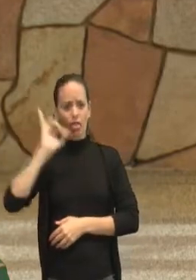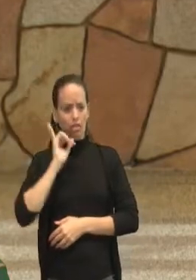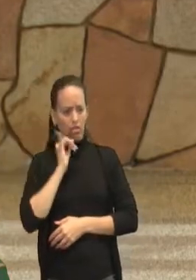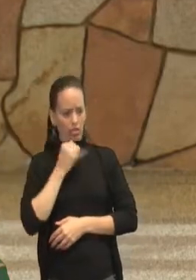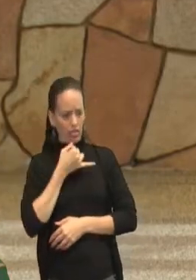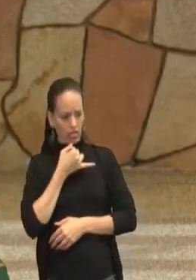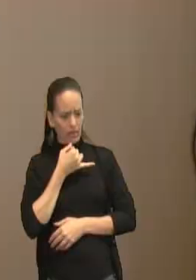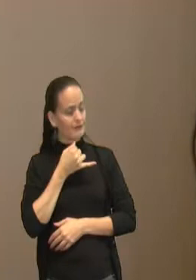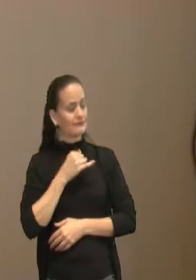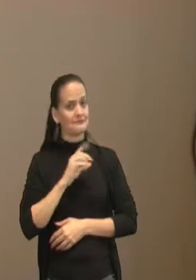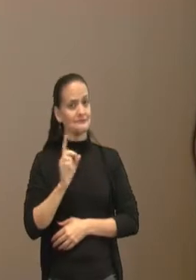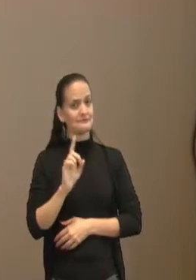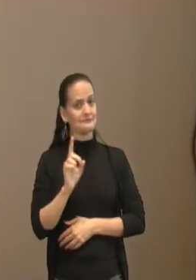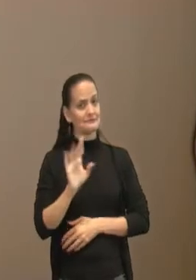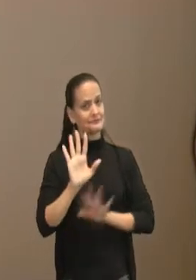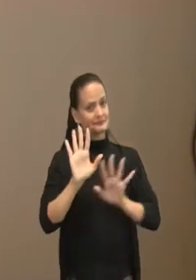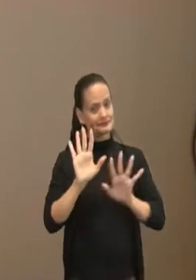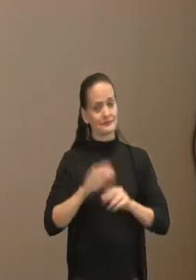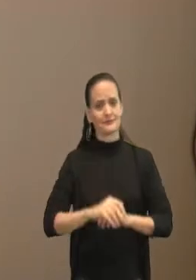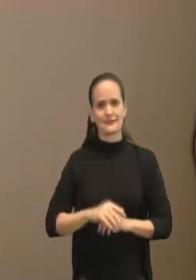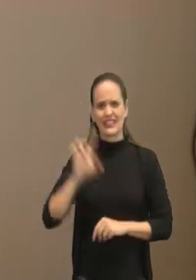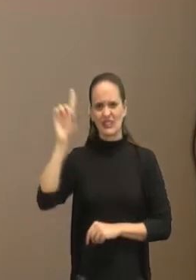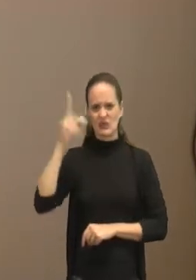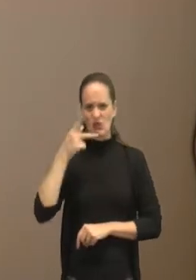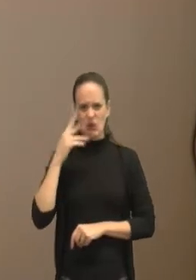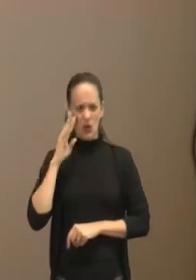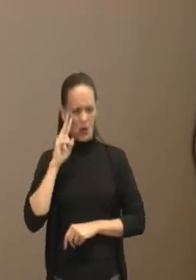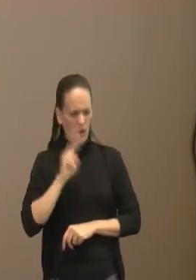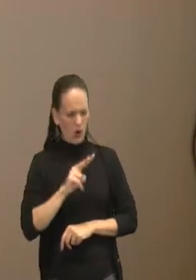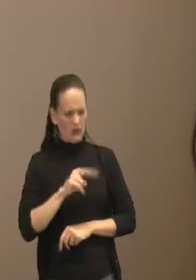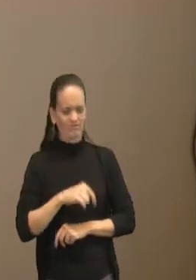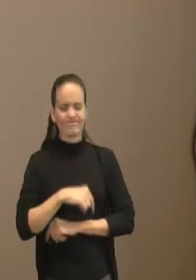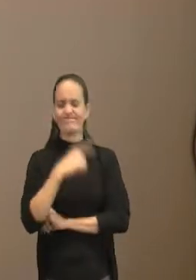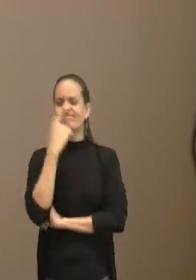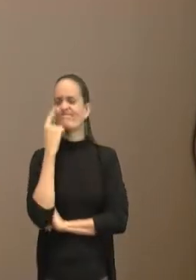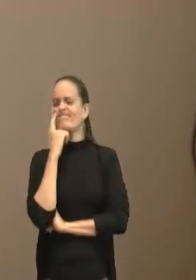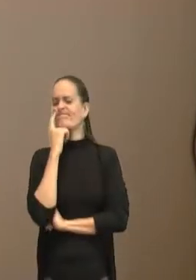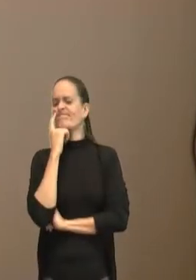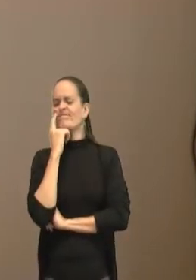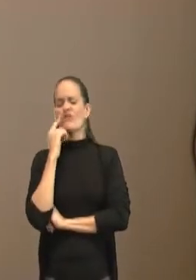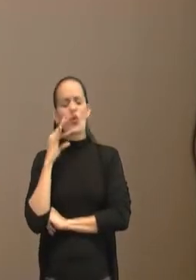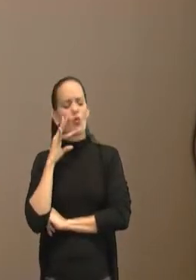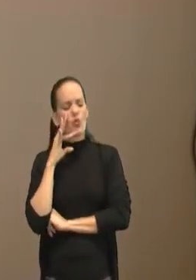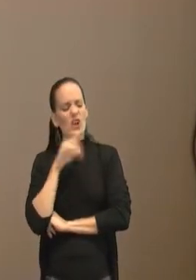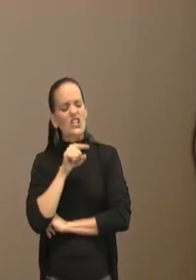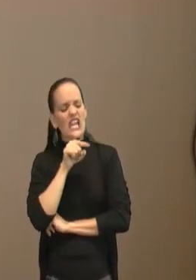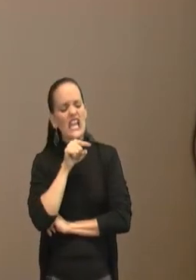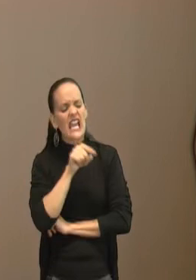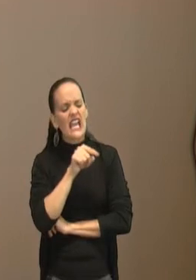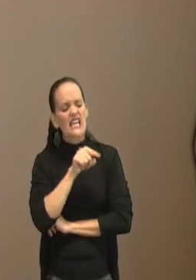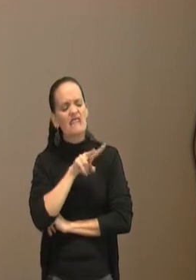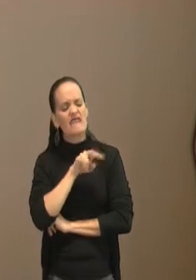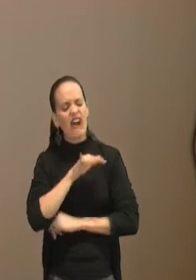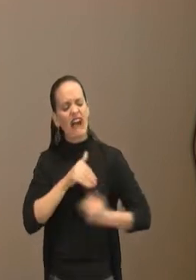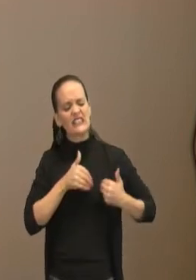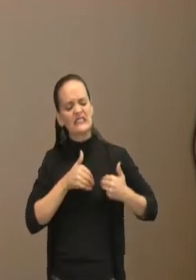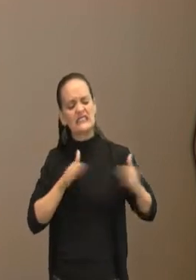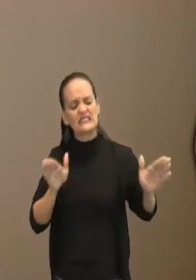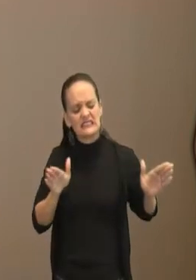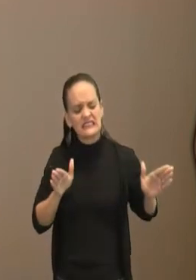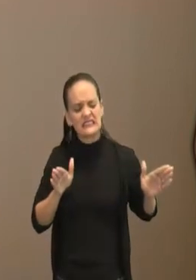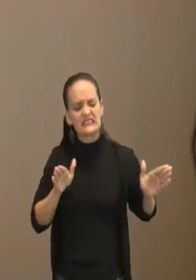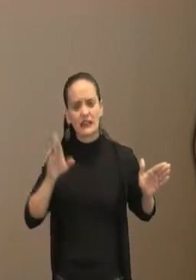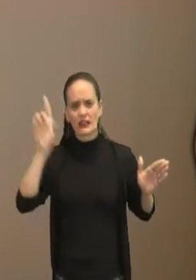Deus não olha para alguém e diz, achei que esse aqui abriria o coração para me receber, mas não me